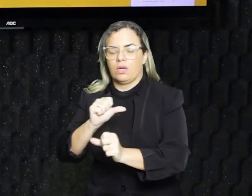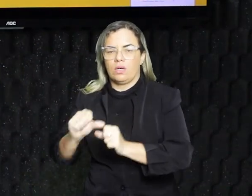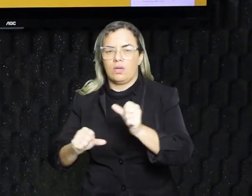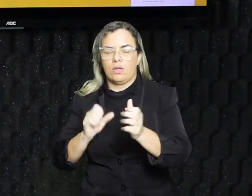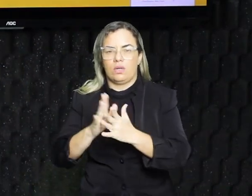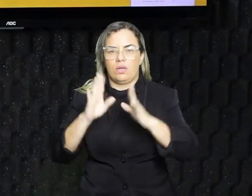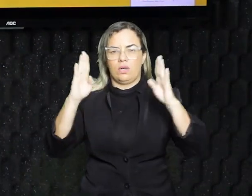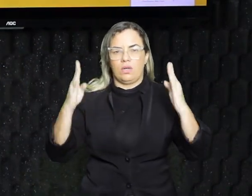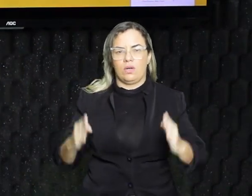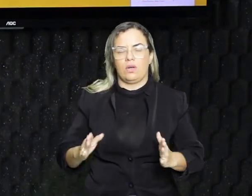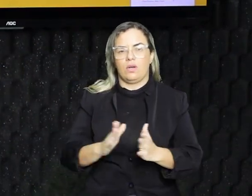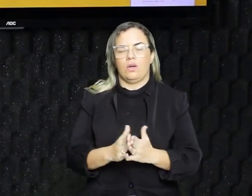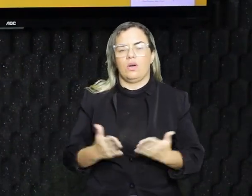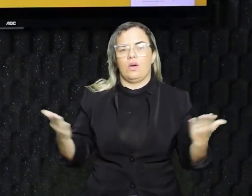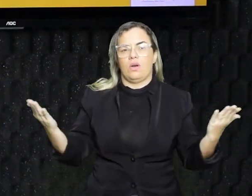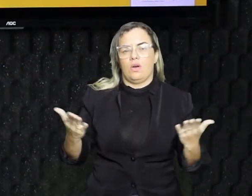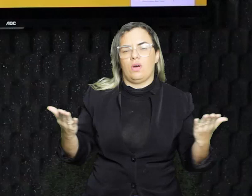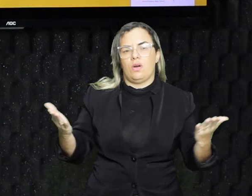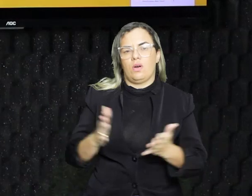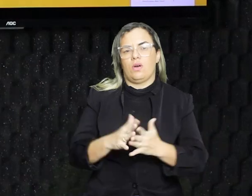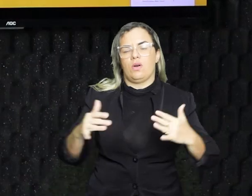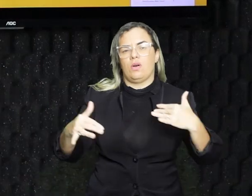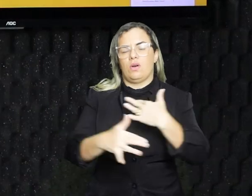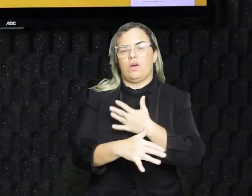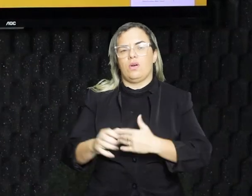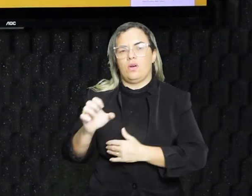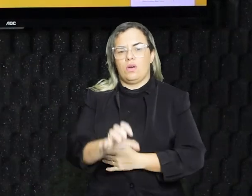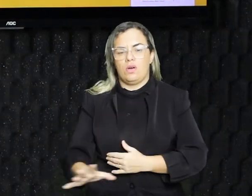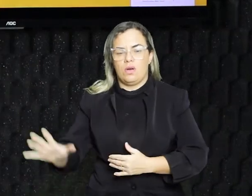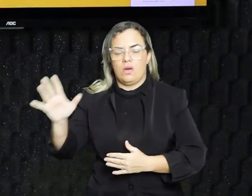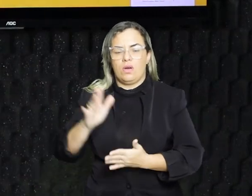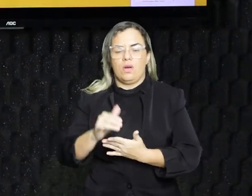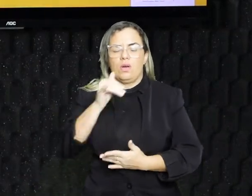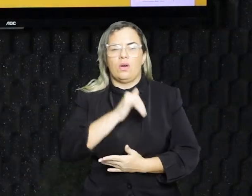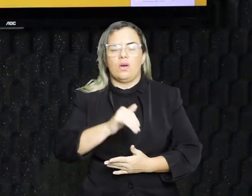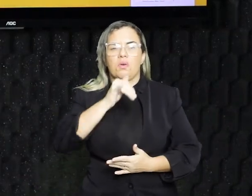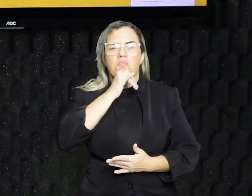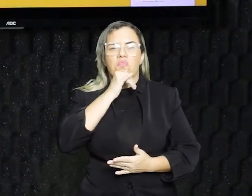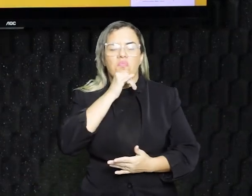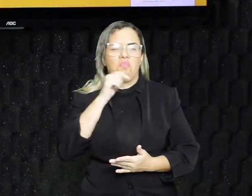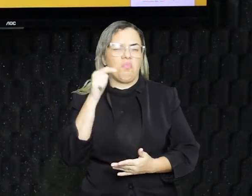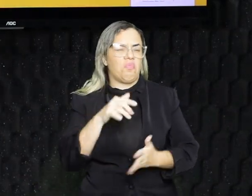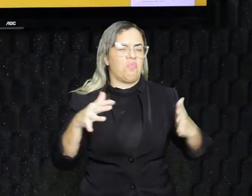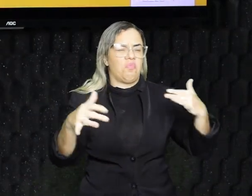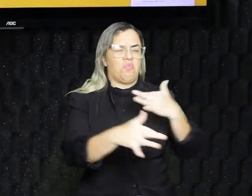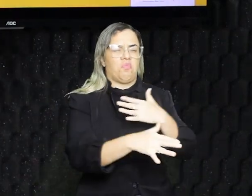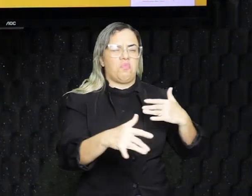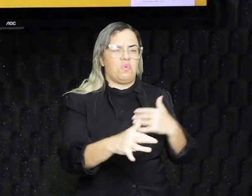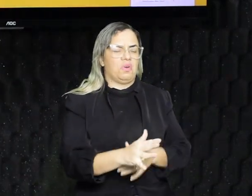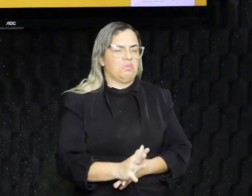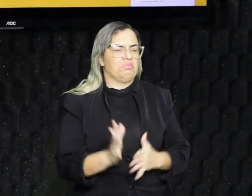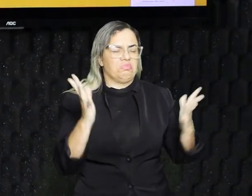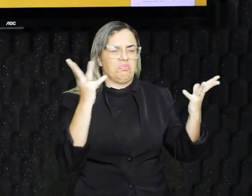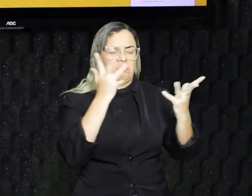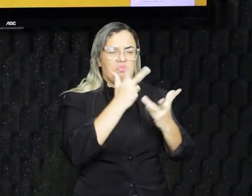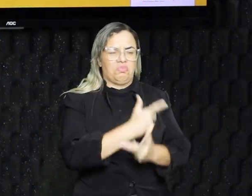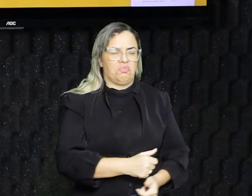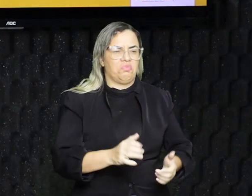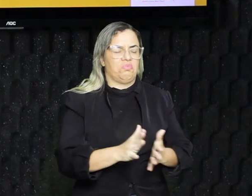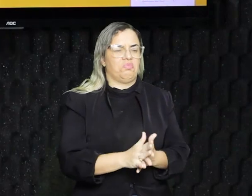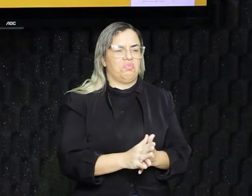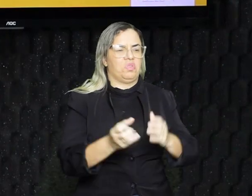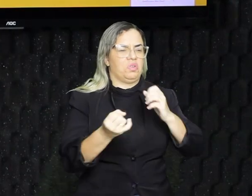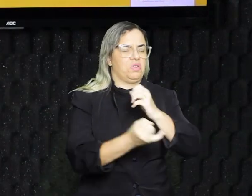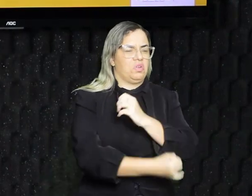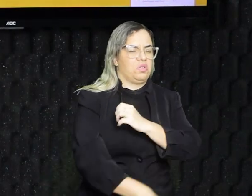analisar hoje, né, cidades europeias, a gente percebe como exemplo, né, poxa, que cidades bacanas de exemplo de organização, infraestrutura,